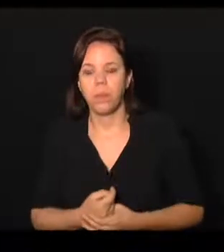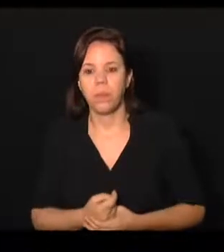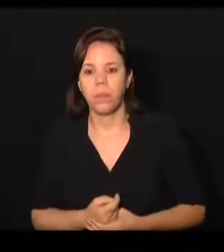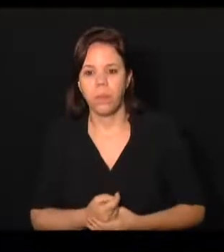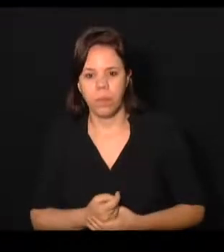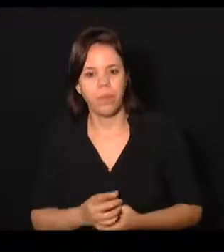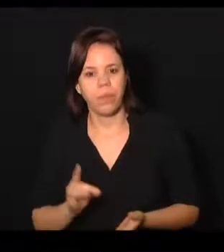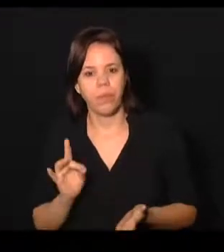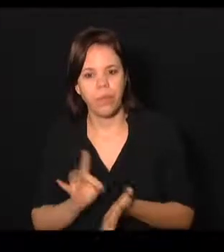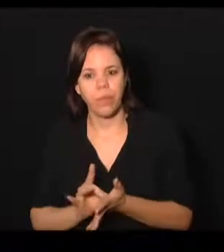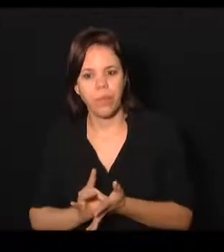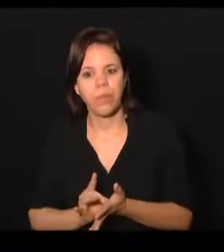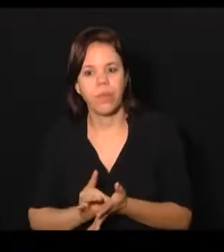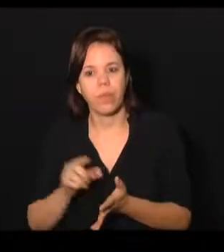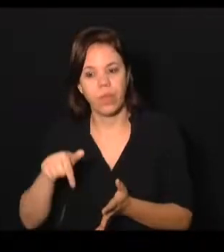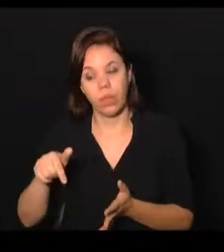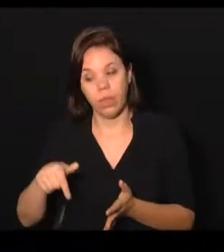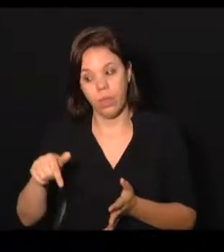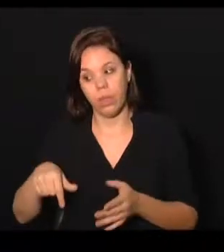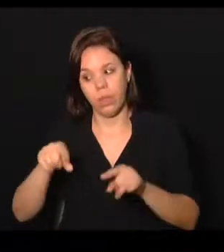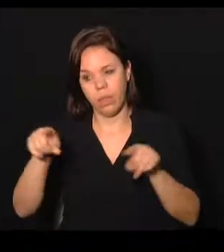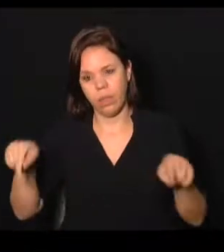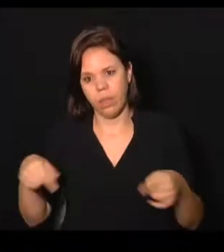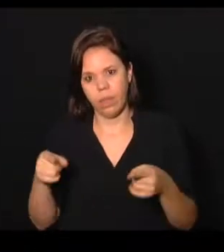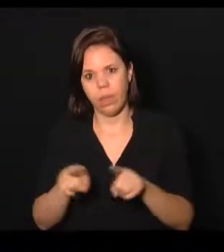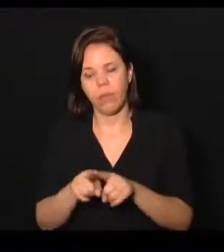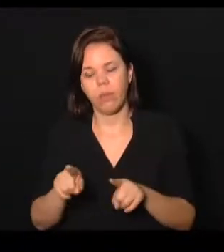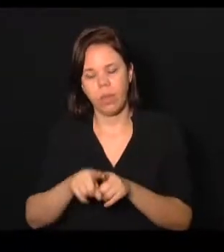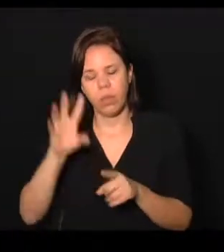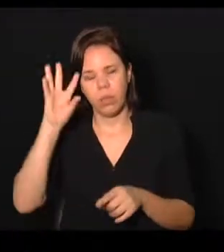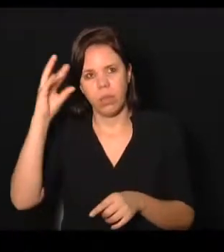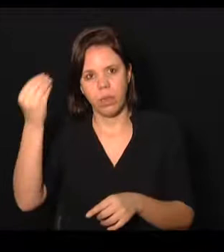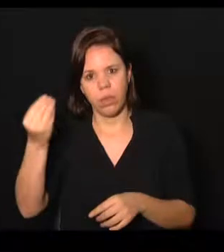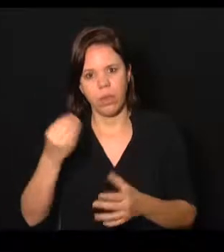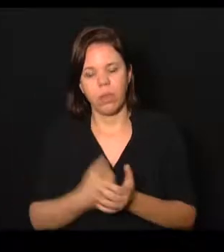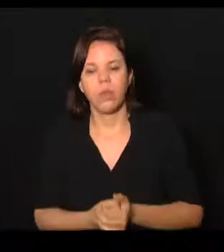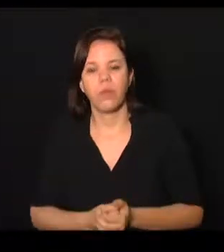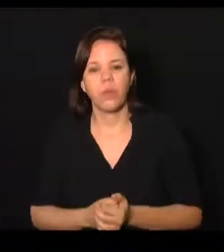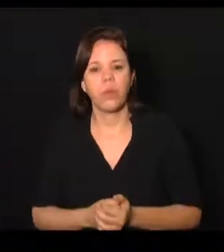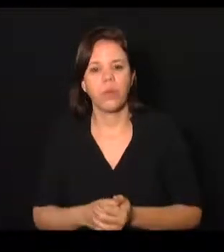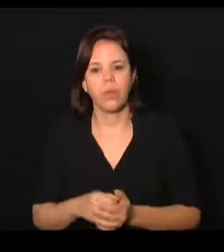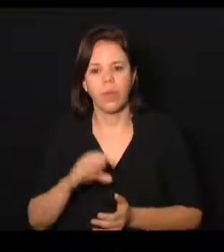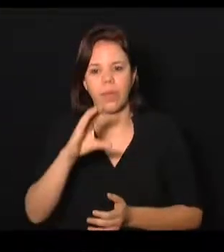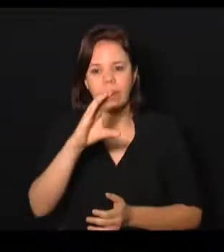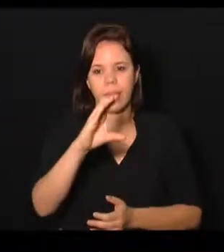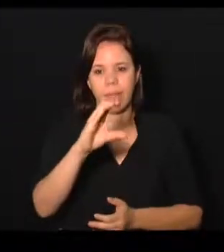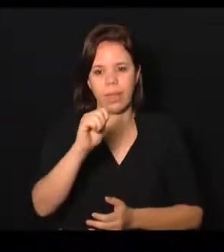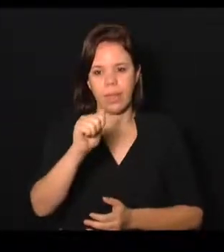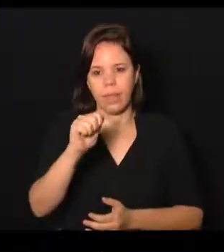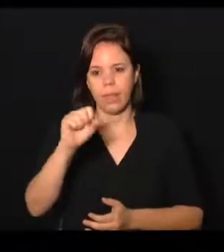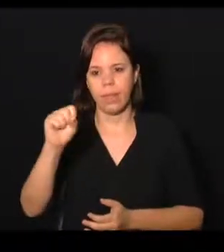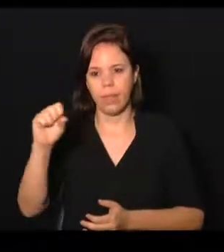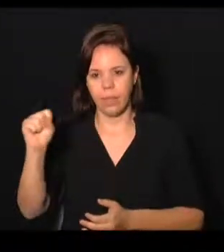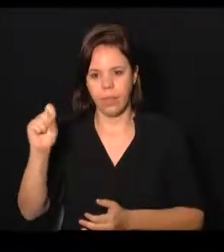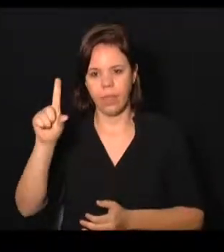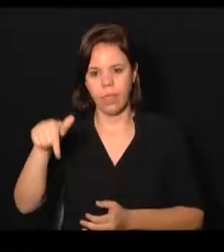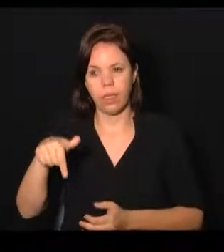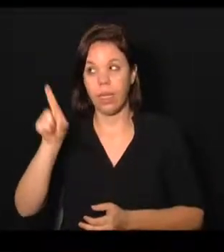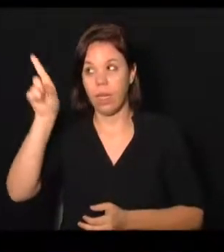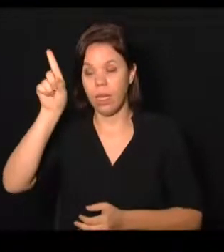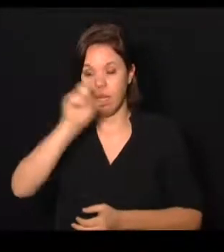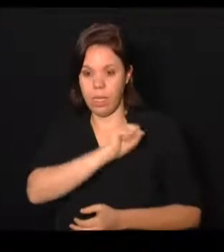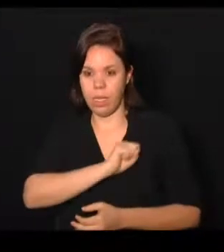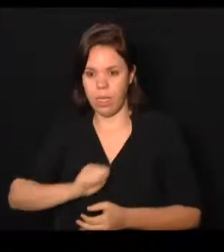acabamos realizando através do gabinete, e tomei conhecimento que o CAS do Senado, que é